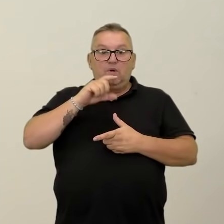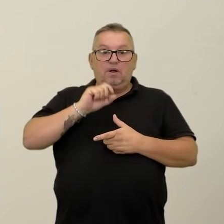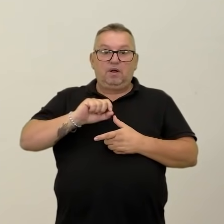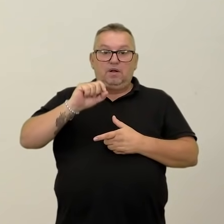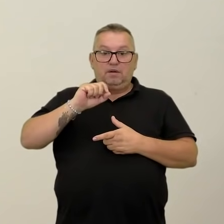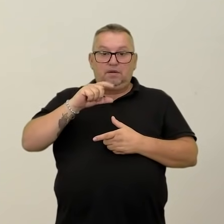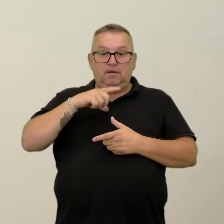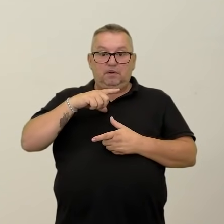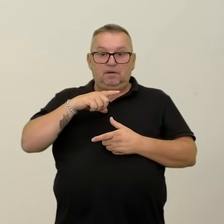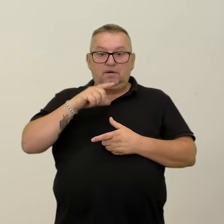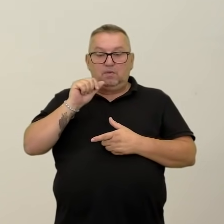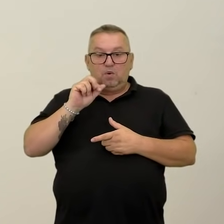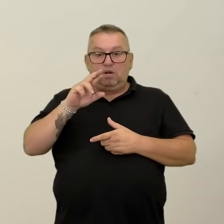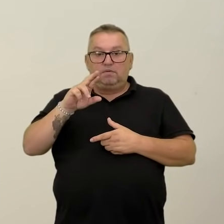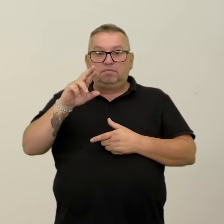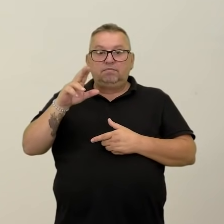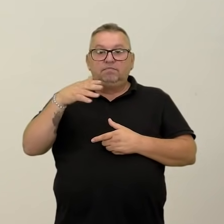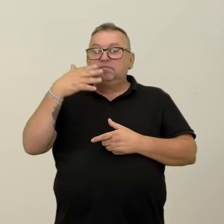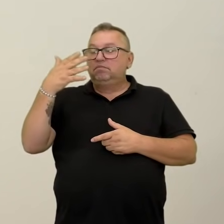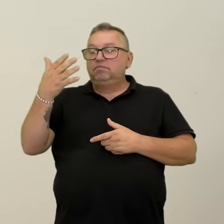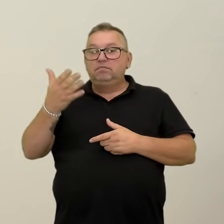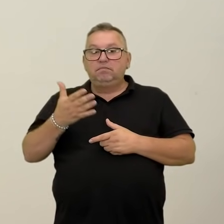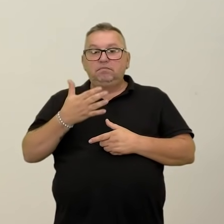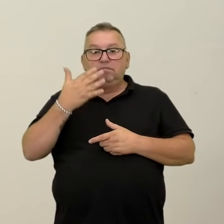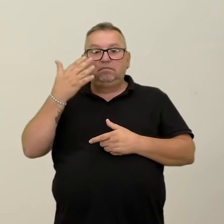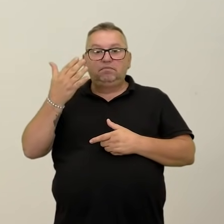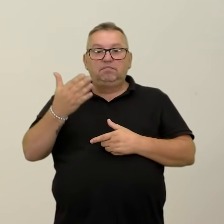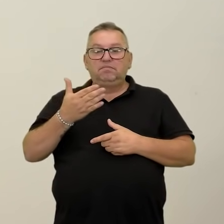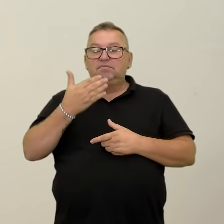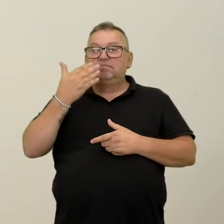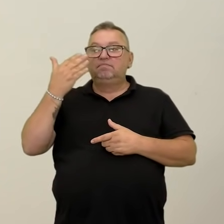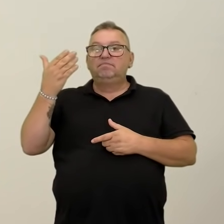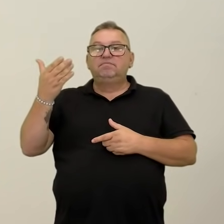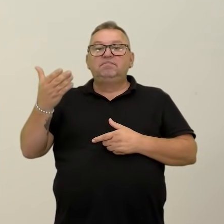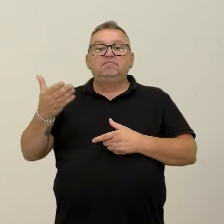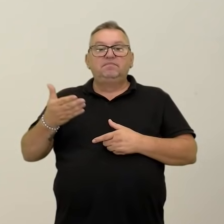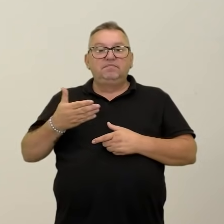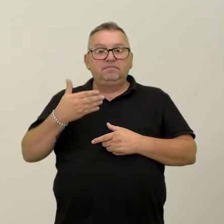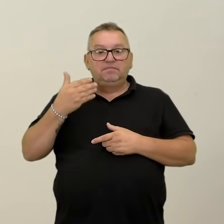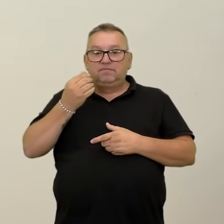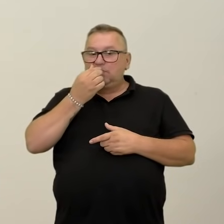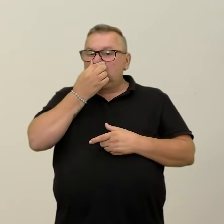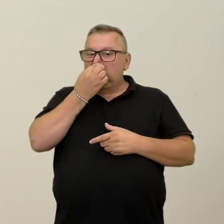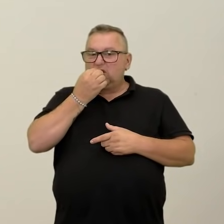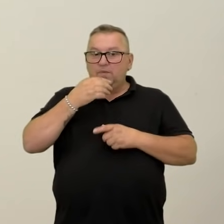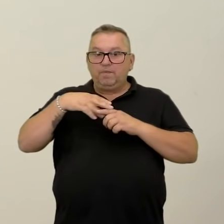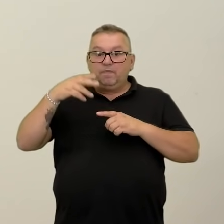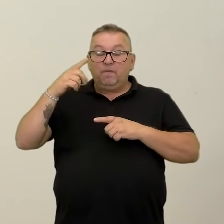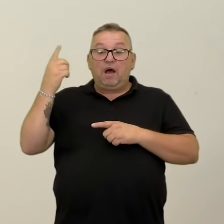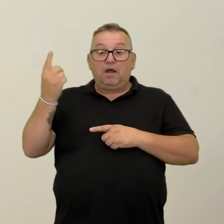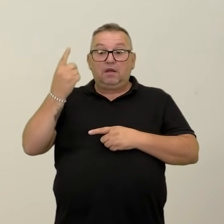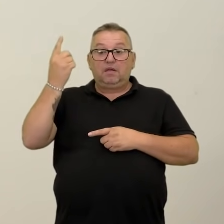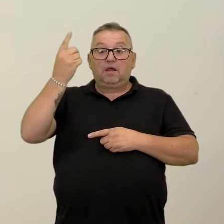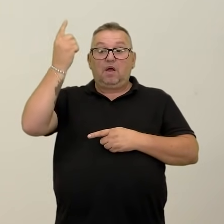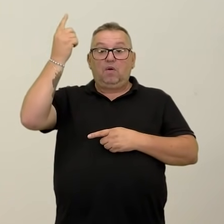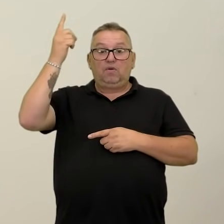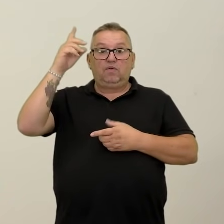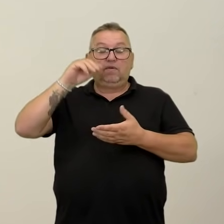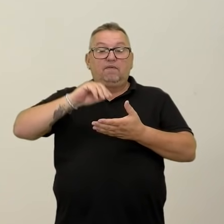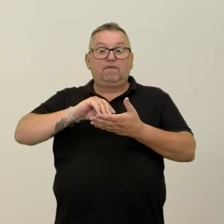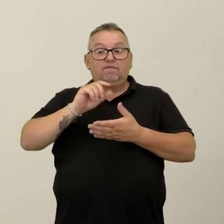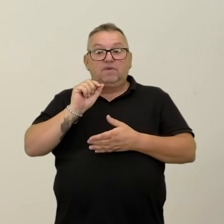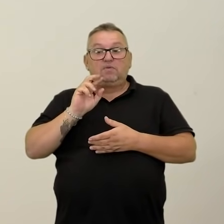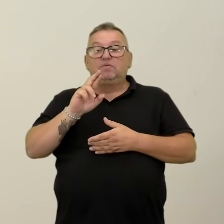não tá tendo uma pressão do ar Então lá vai entrar com essa cidade para dentro do meu corpo ele tá sendo empurrado quanto mais eu subo mais